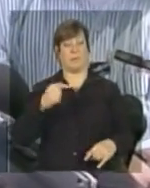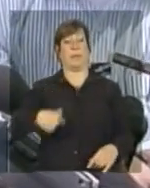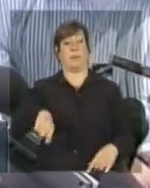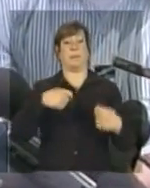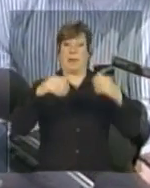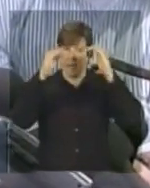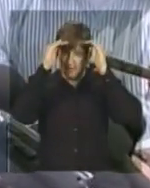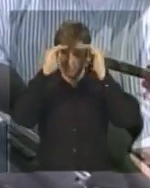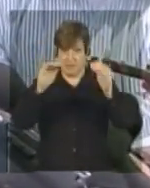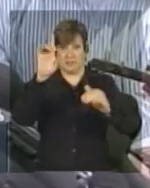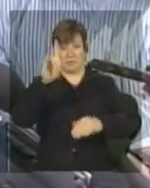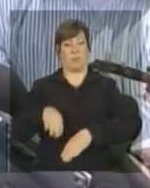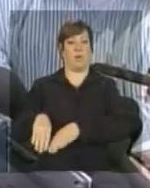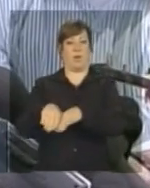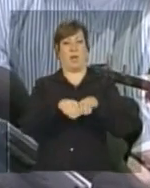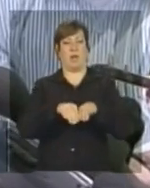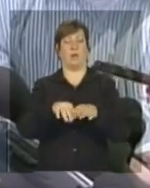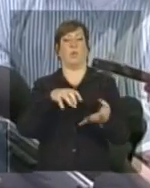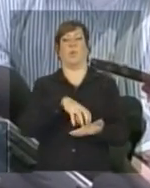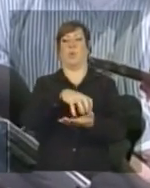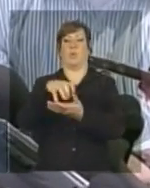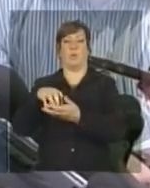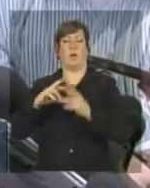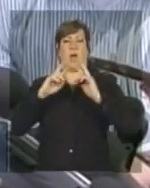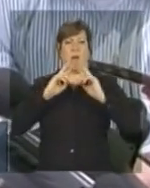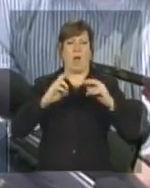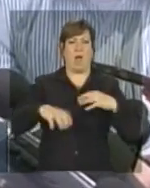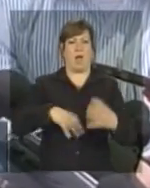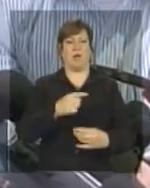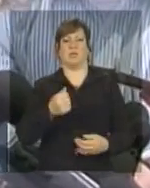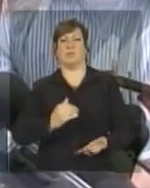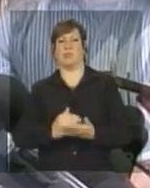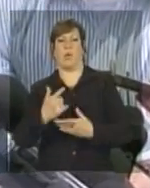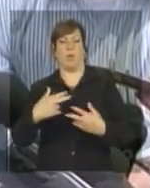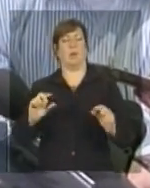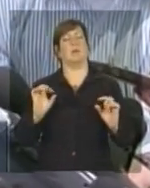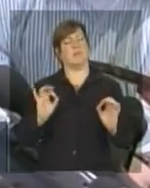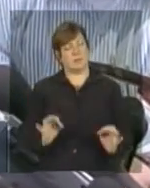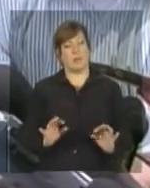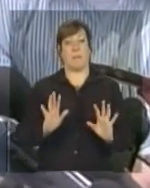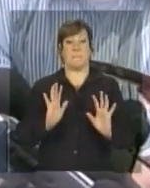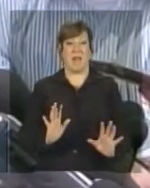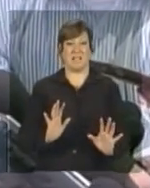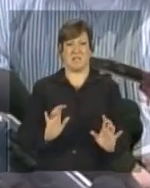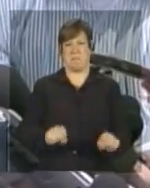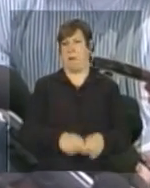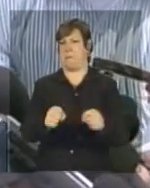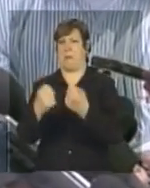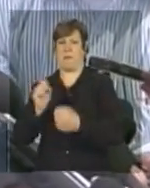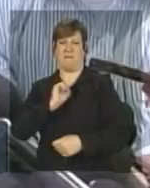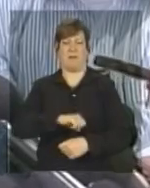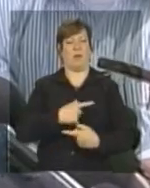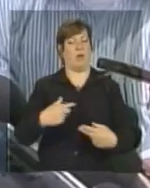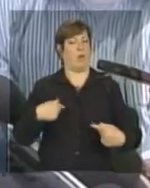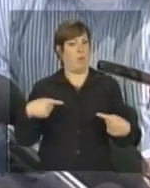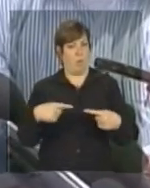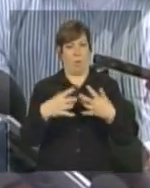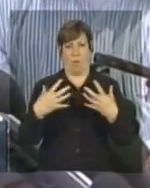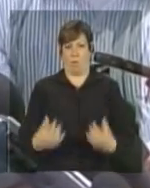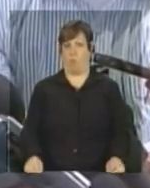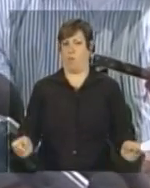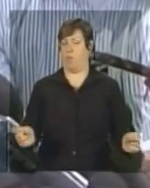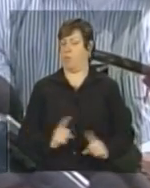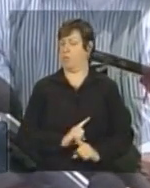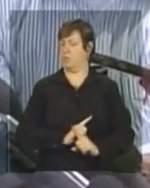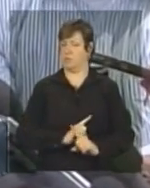de respeitar democraticamente os movimentos e suas reivindicações. Não concordo, em alguns casos,